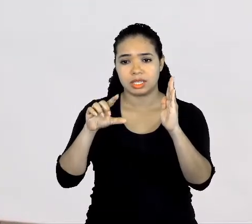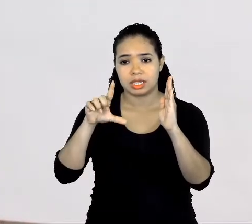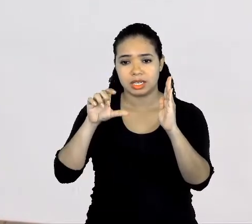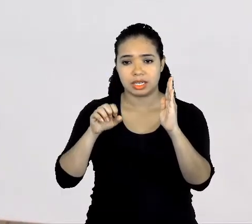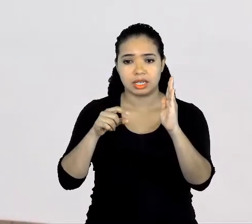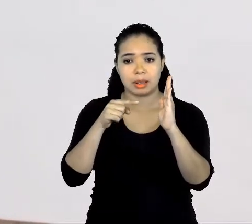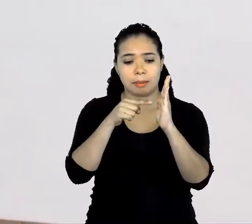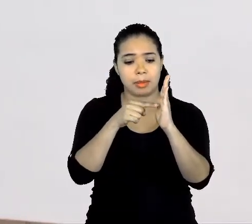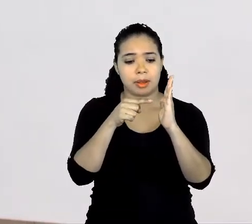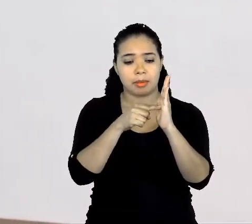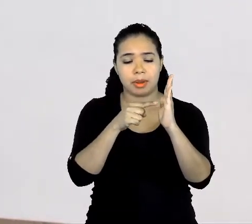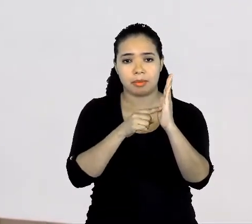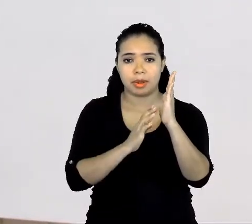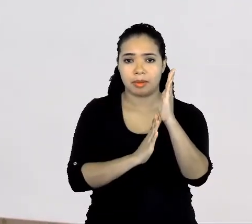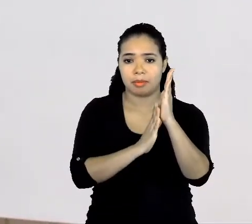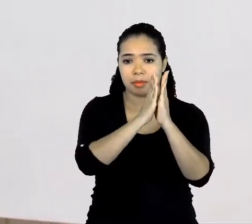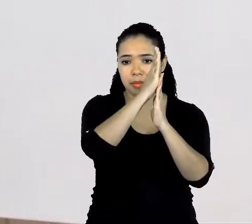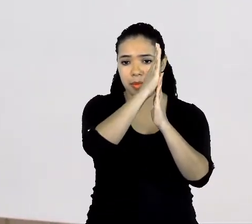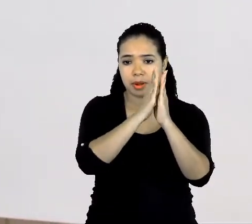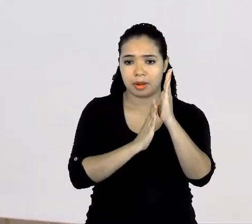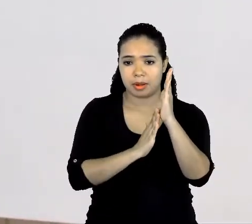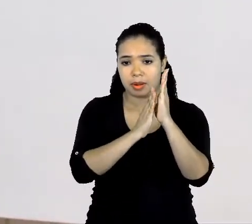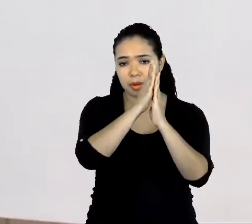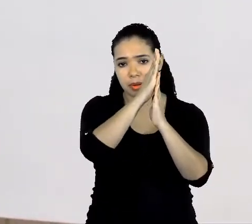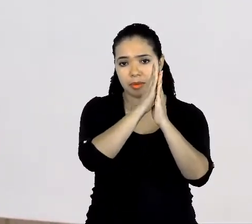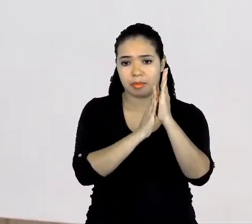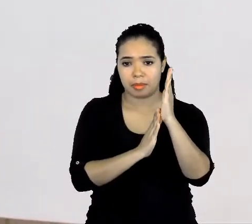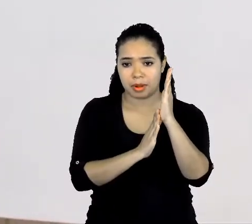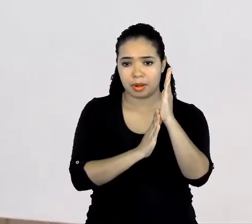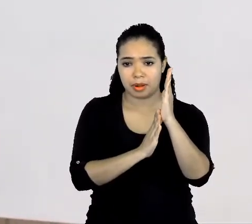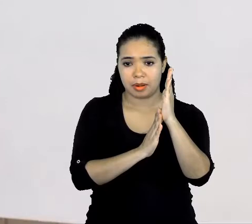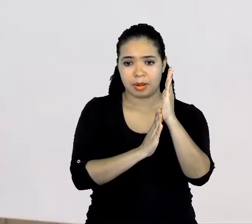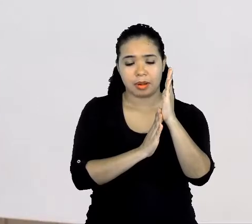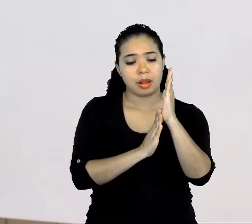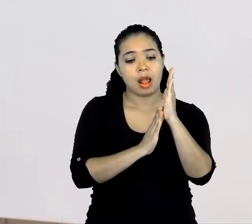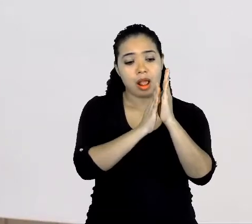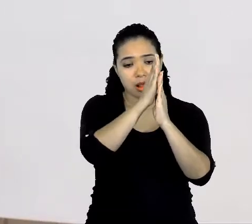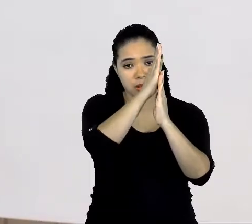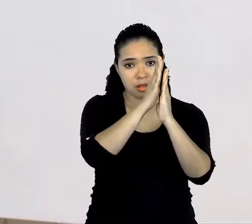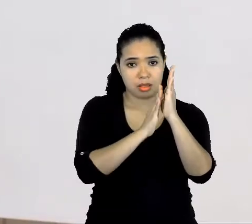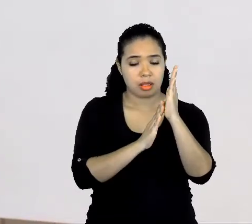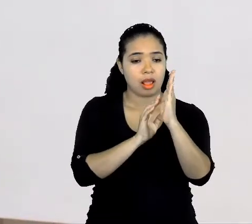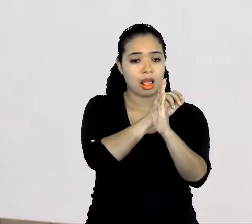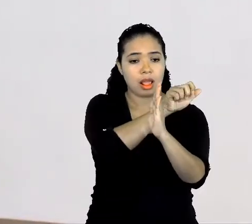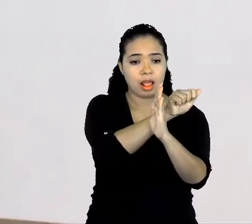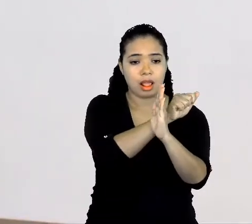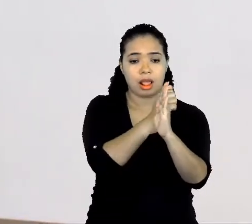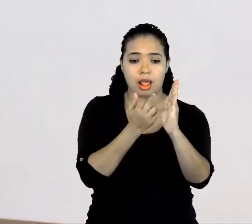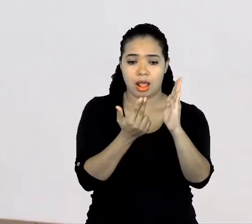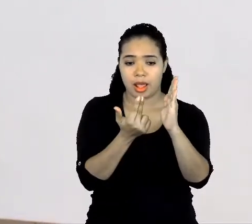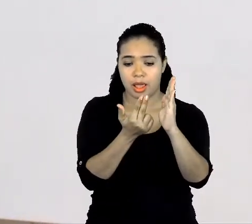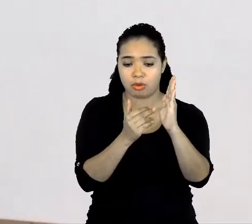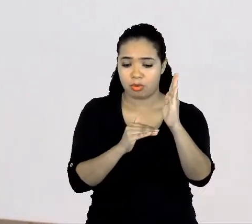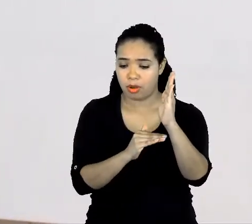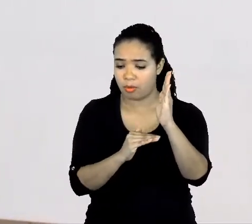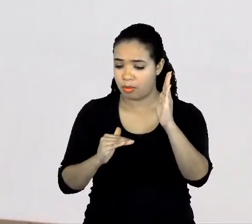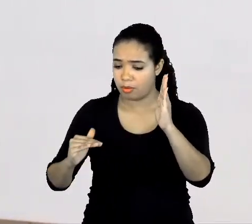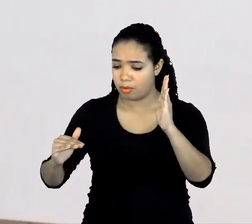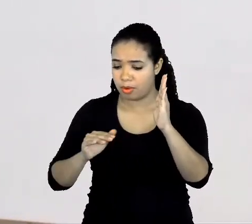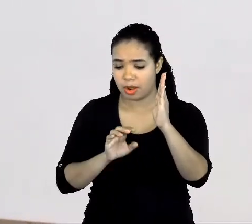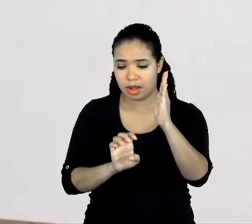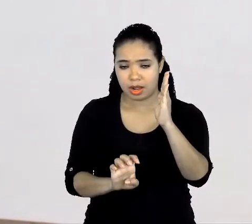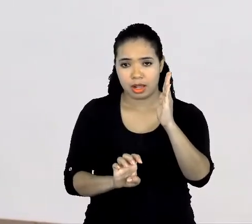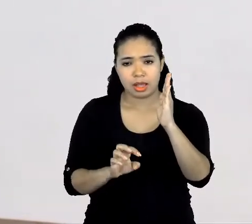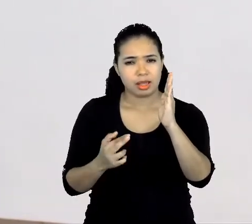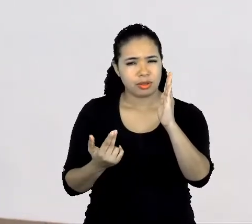dois lados com a mesma medida. Tudo bem? Então, A é igual a E. Primeira coisa que a gente pode concluir, o lado A tem a